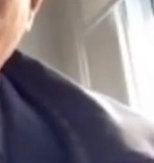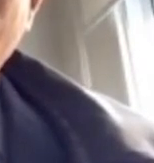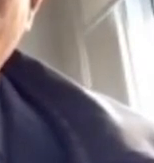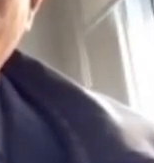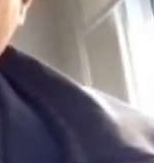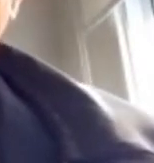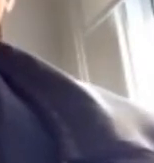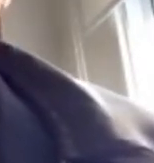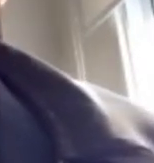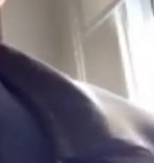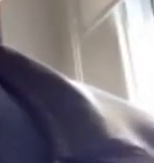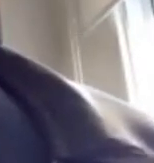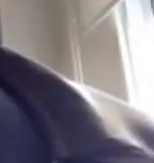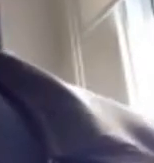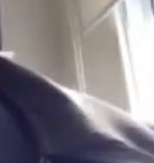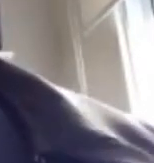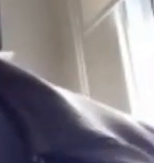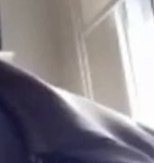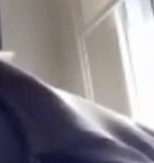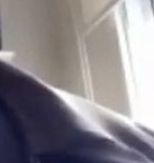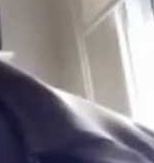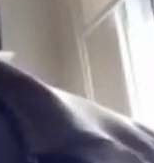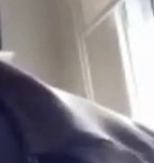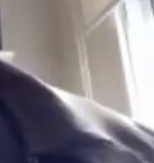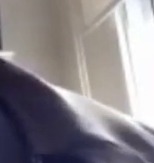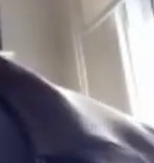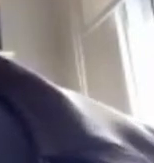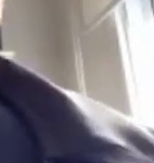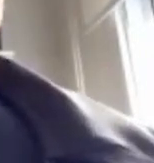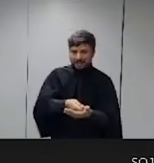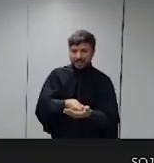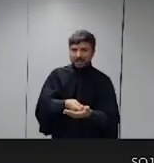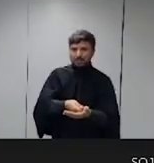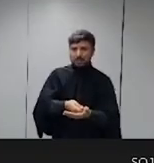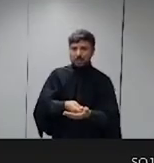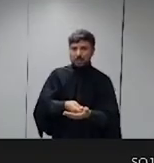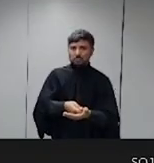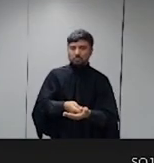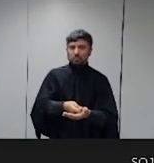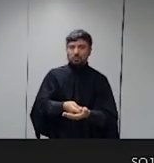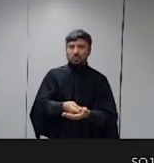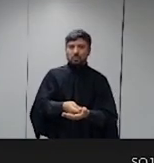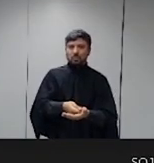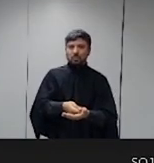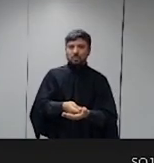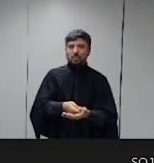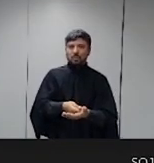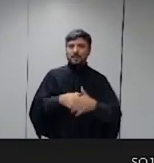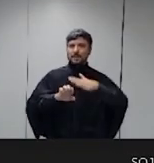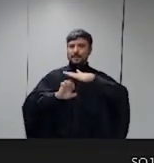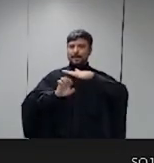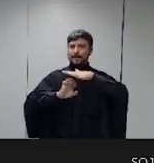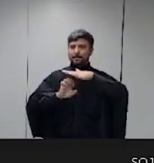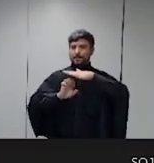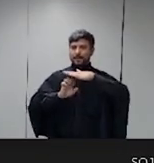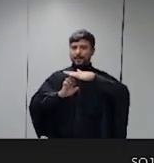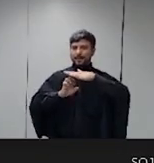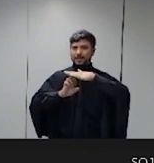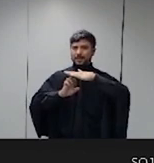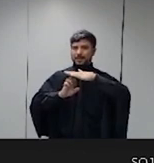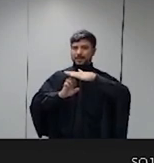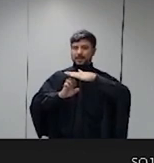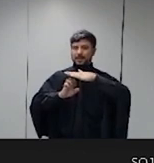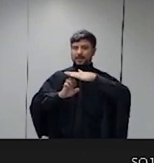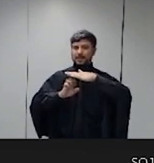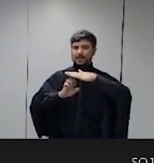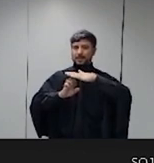já havia passado mais da metade do que era previsto para o direito de usucapião. Ao dar provimento ao recurso, foram citados também precedentes do